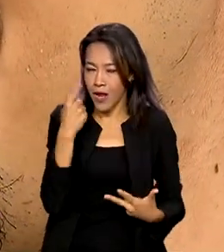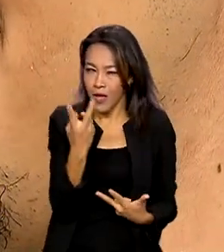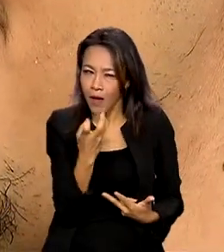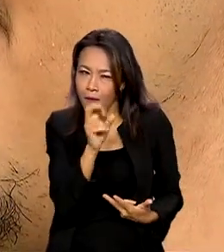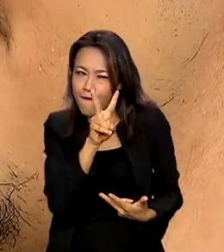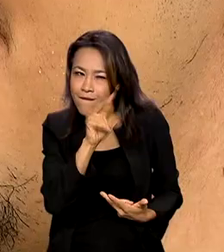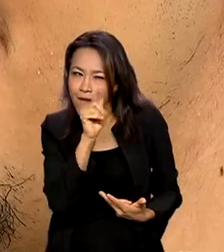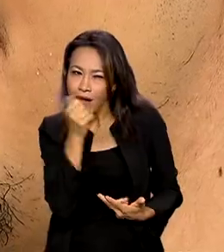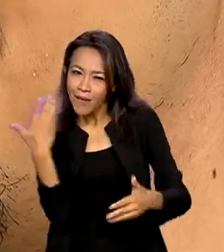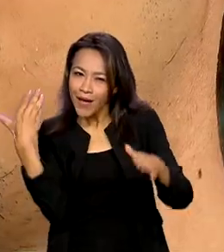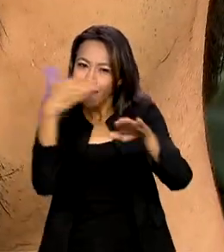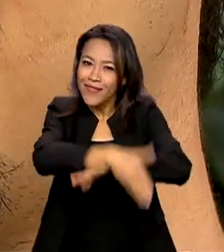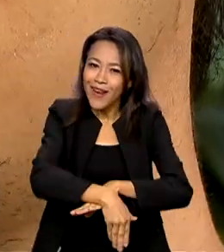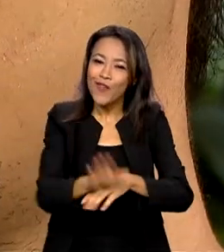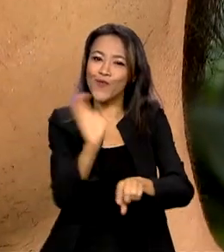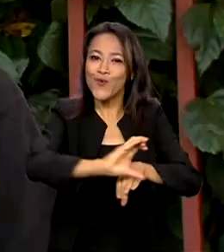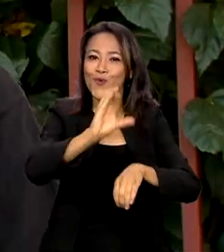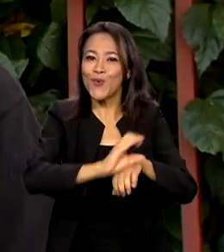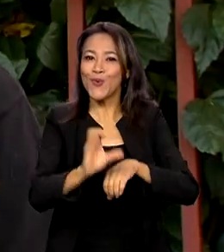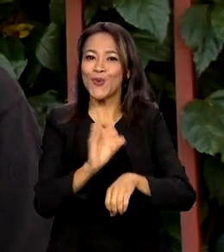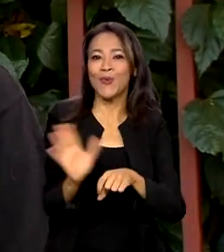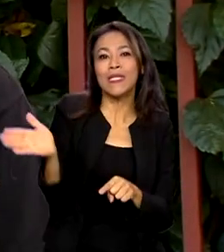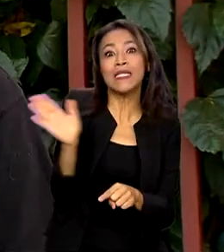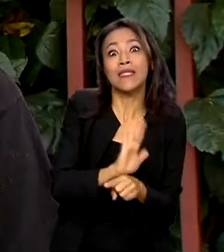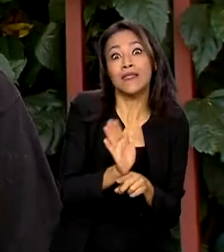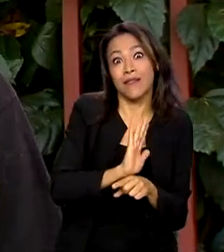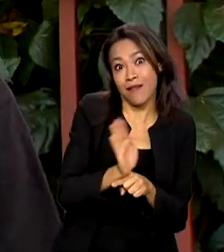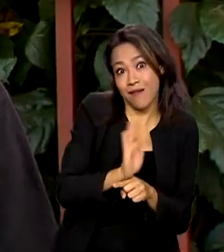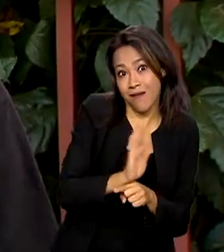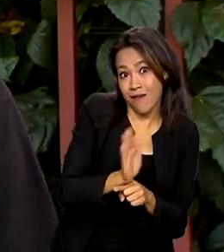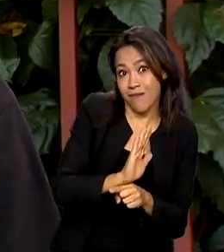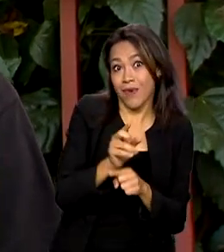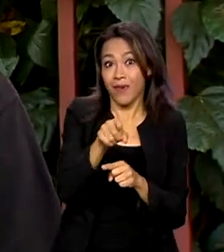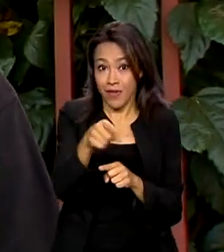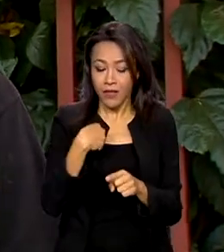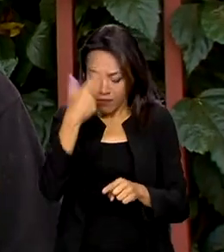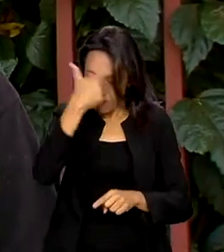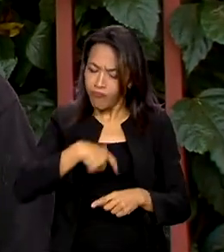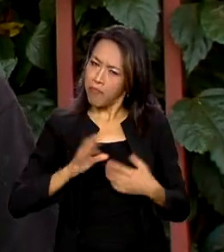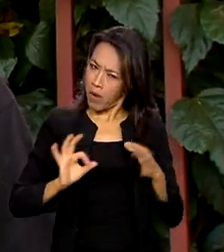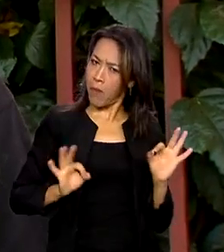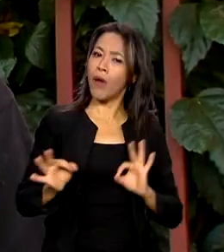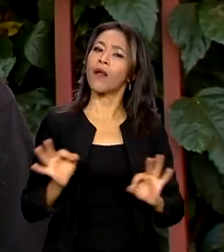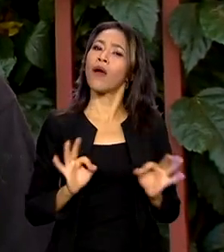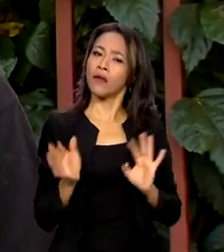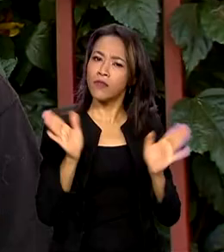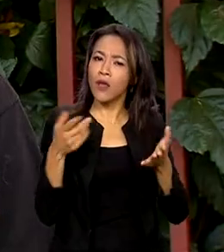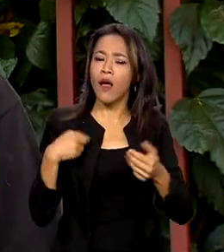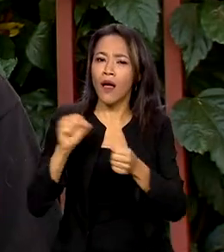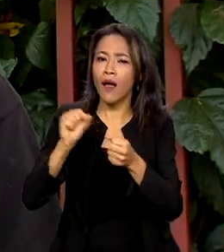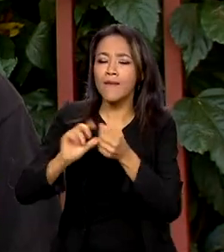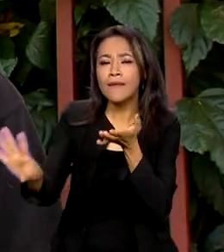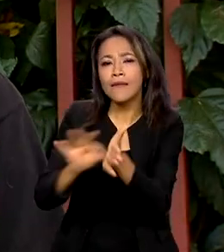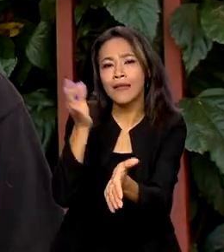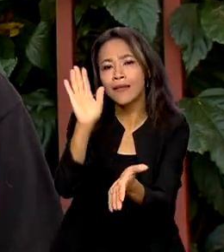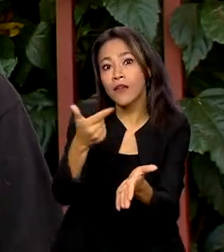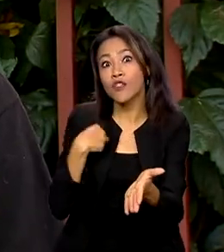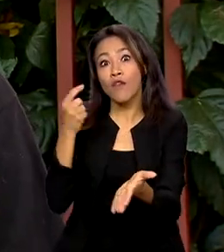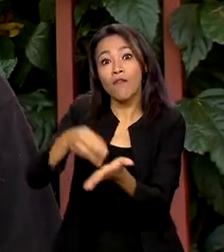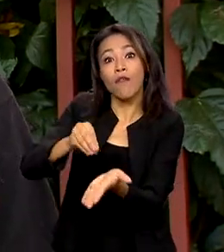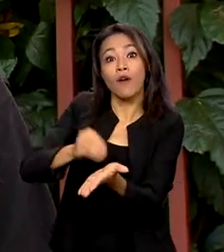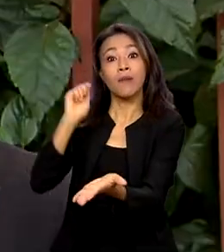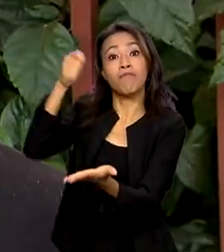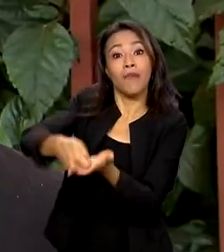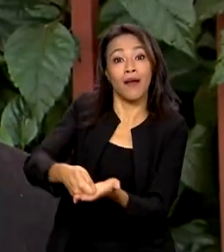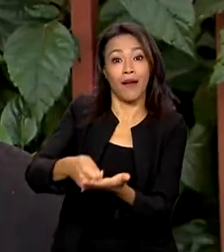para o curso de cinema de animação ele garante que está preparado já fez a inscrição e só falta pagar